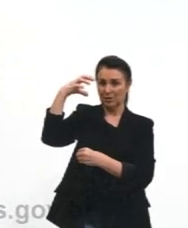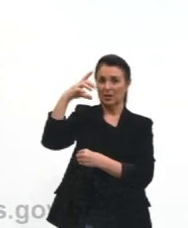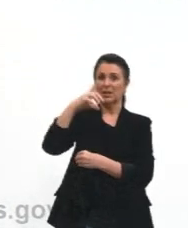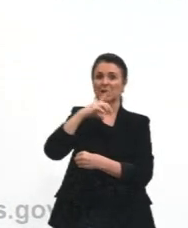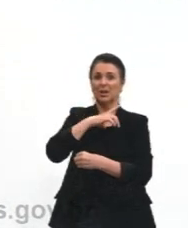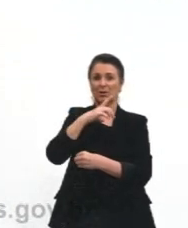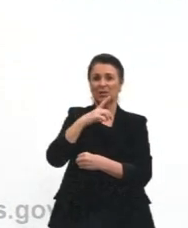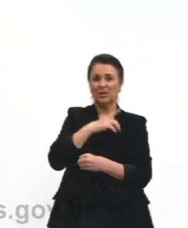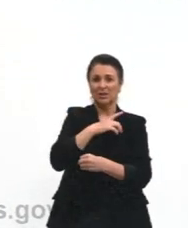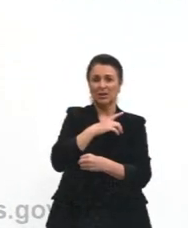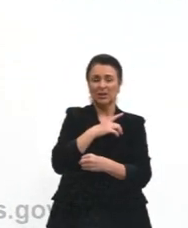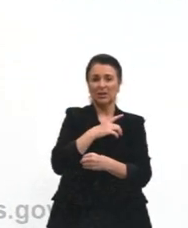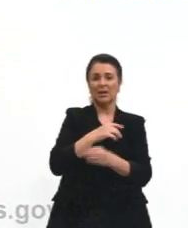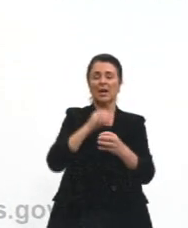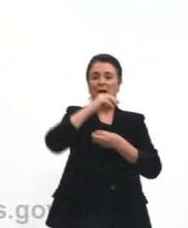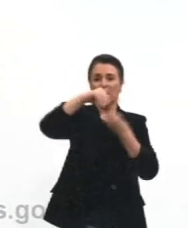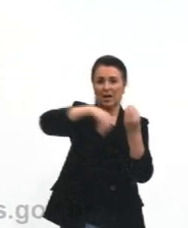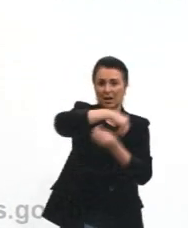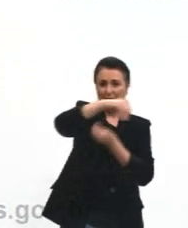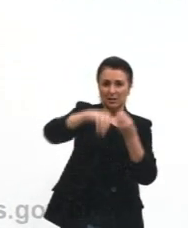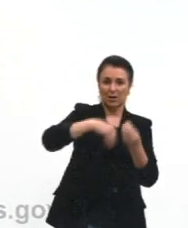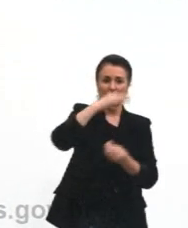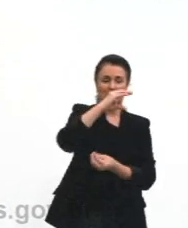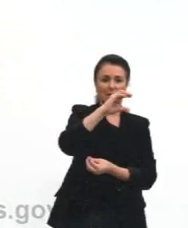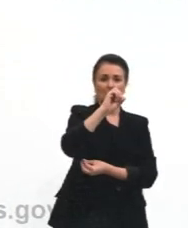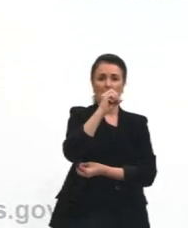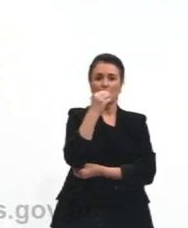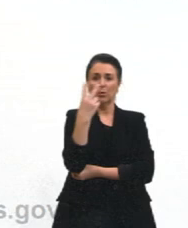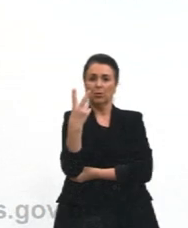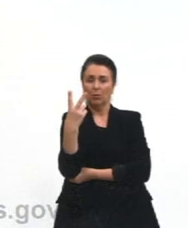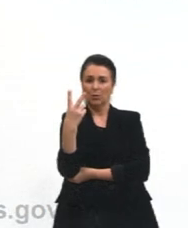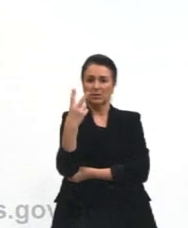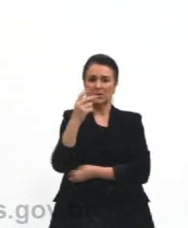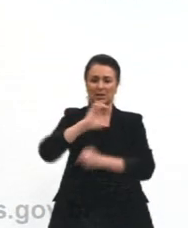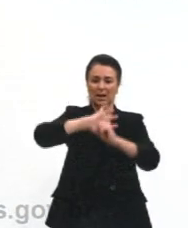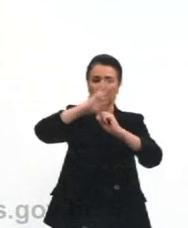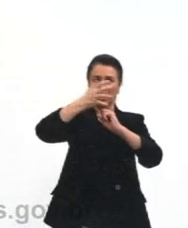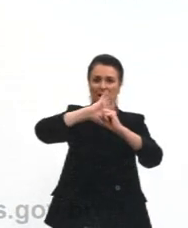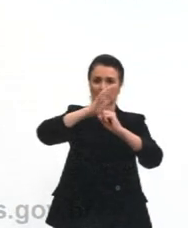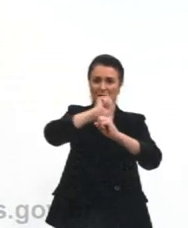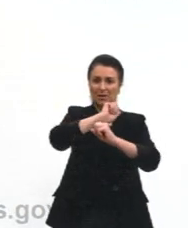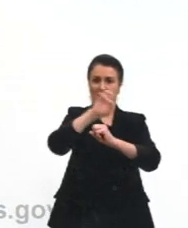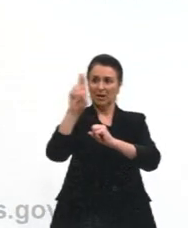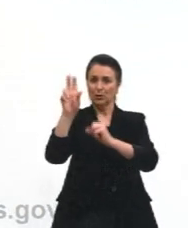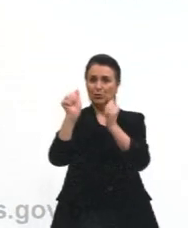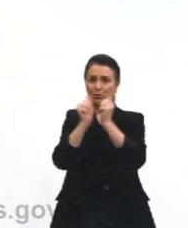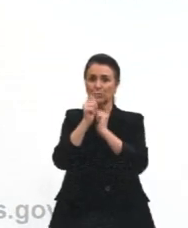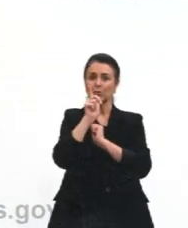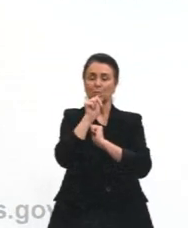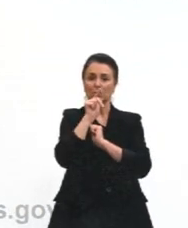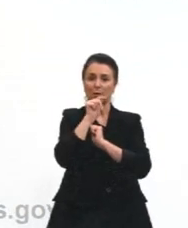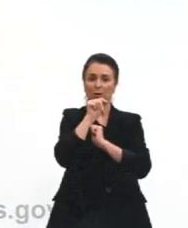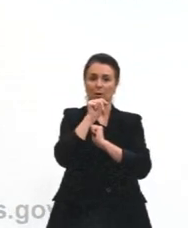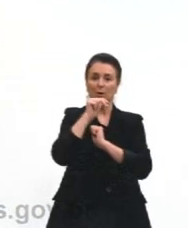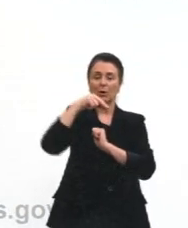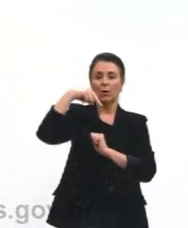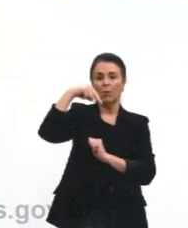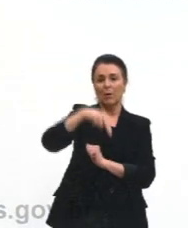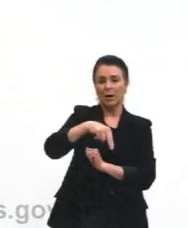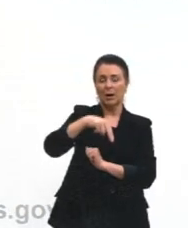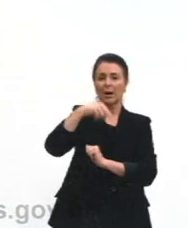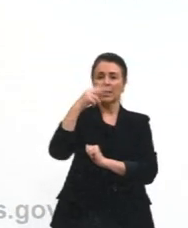co3 formado pela reação do CO2 atmosférico com a água o hno3 o